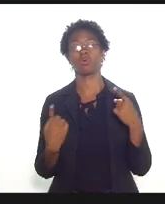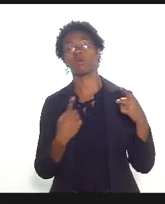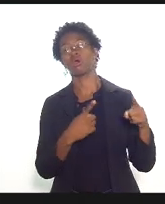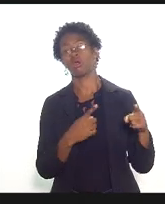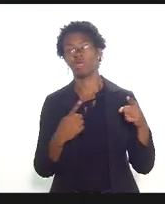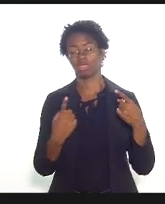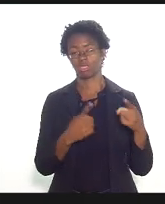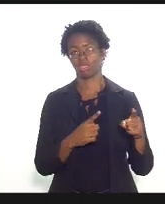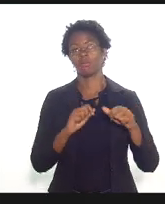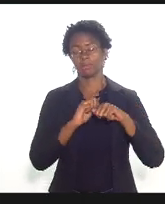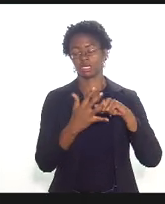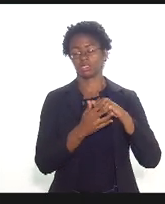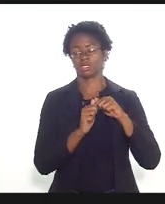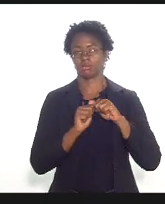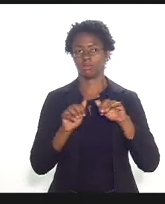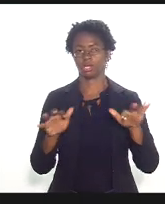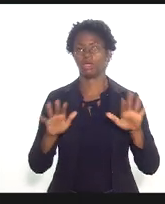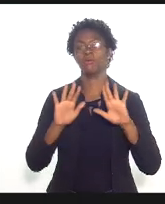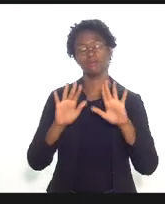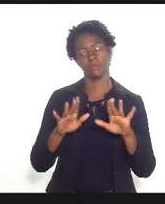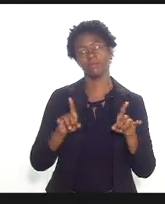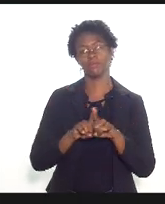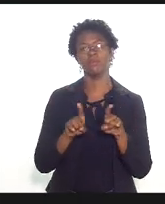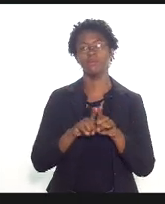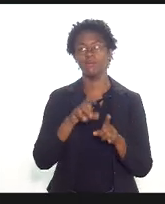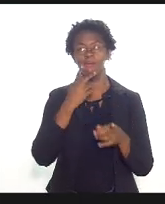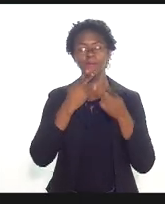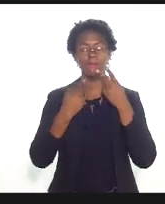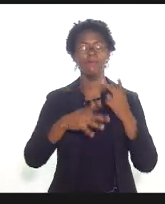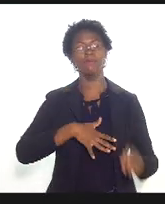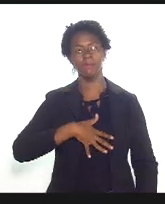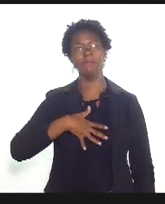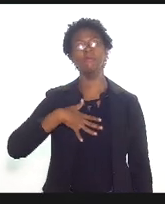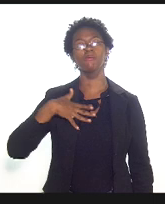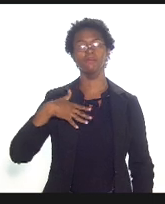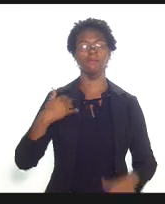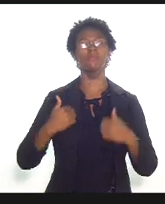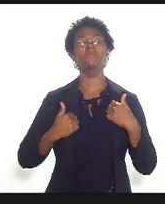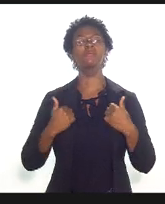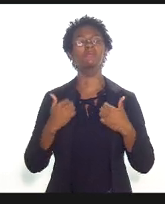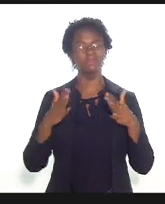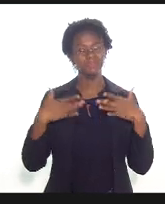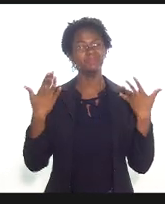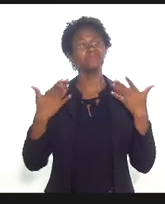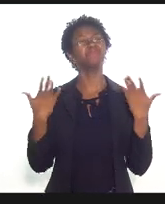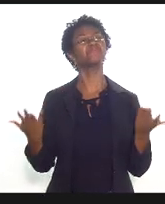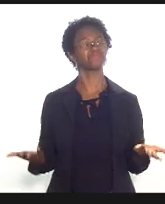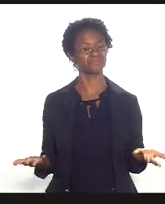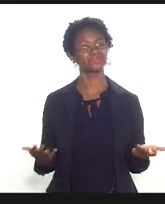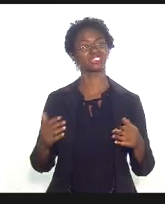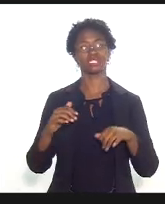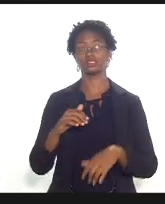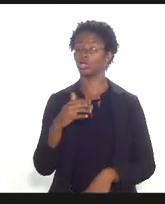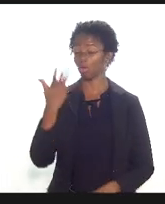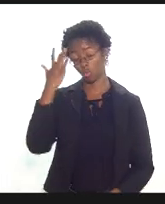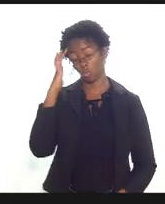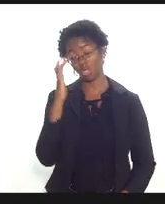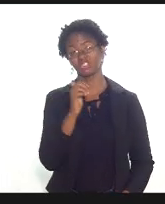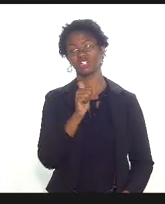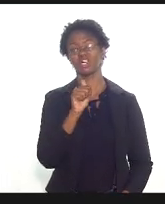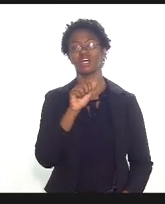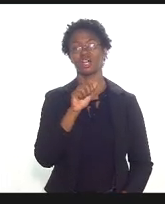pandemia. E falo com muito orgulho, acho que é uma das assembleias mais atuantes no